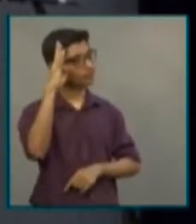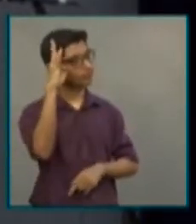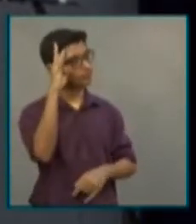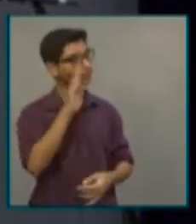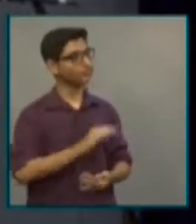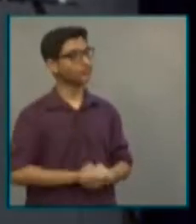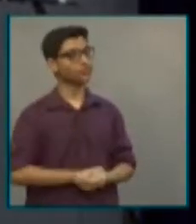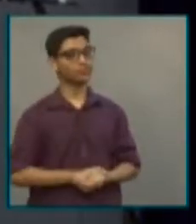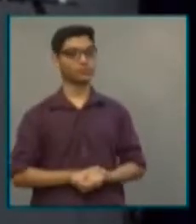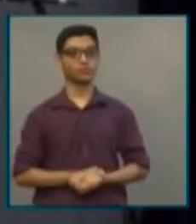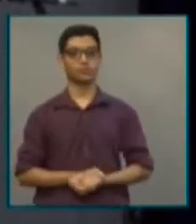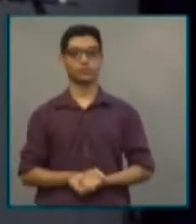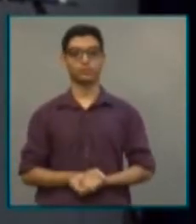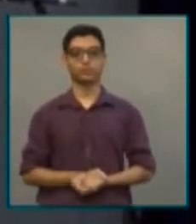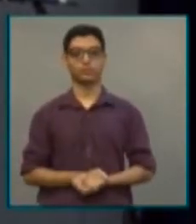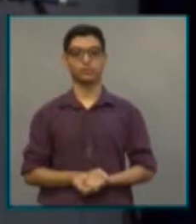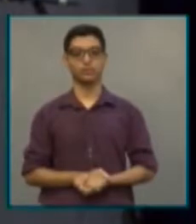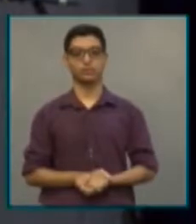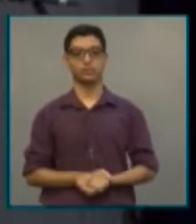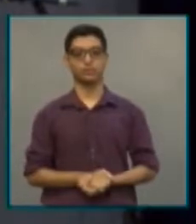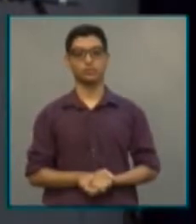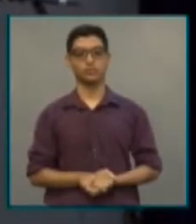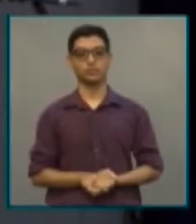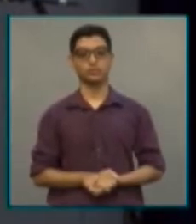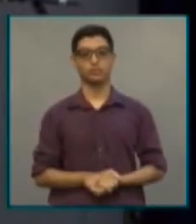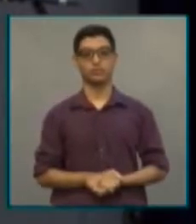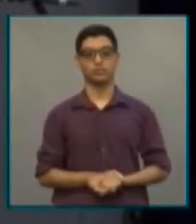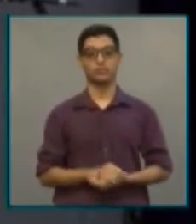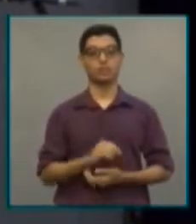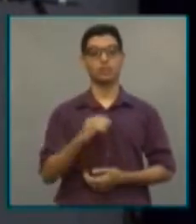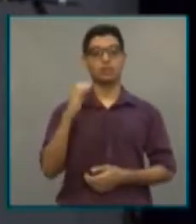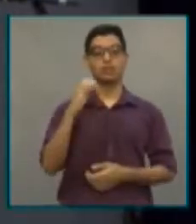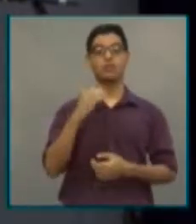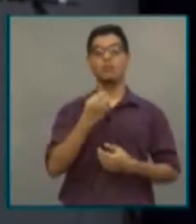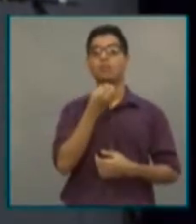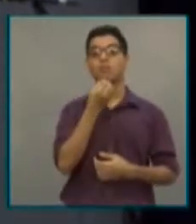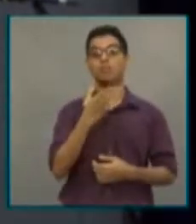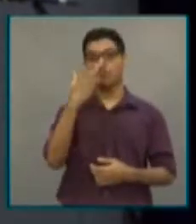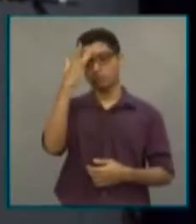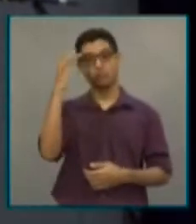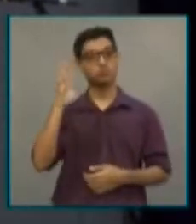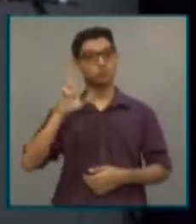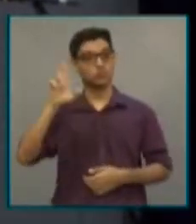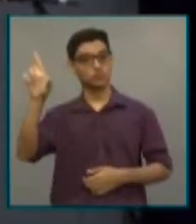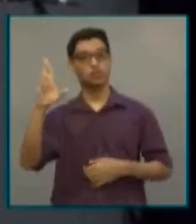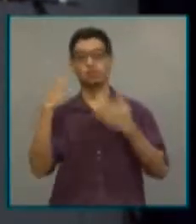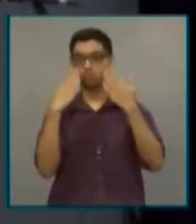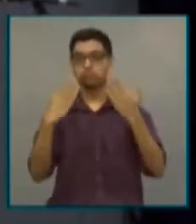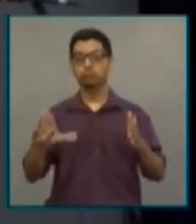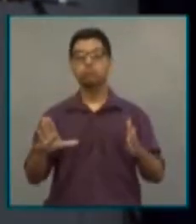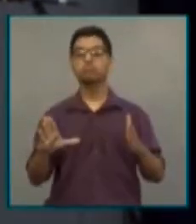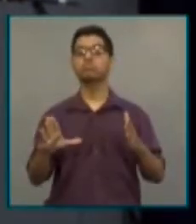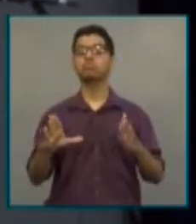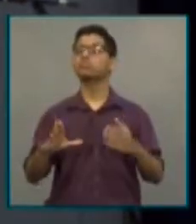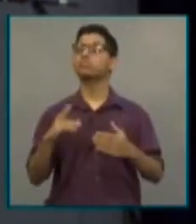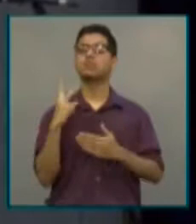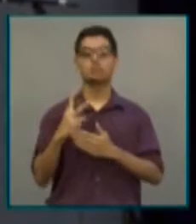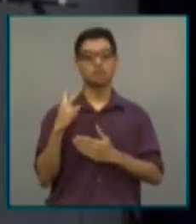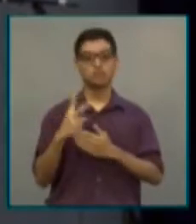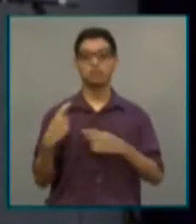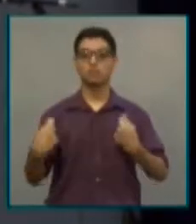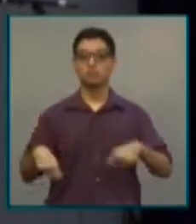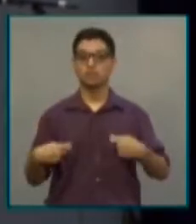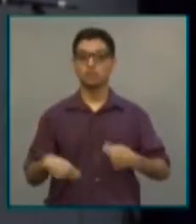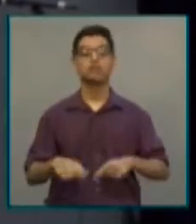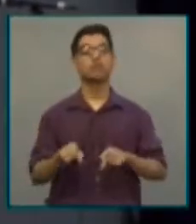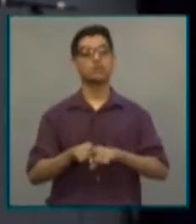E, para o bom gestor, transparência nunca é demais. A transparência é o melhor escudo